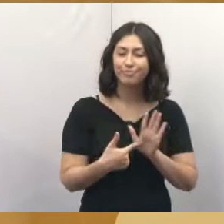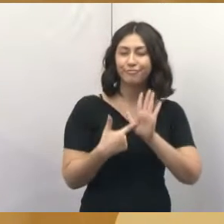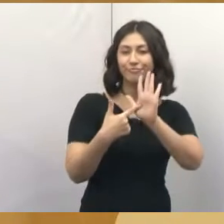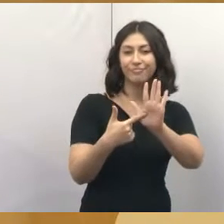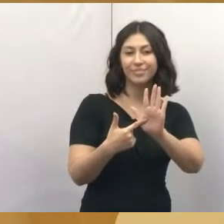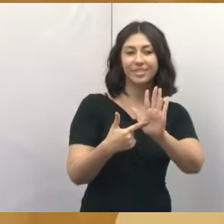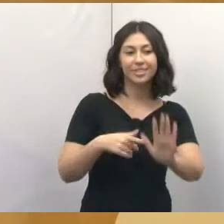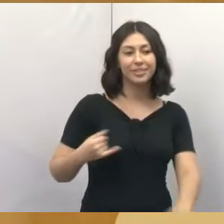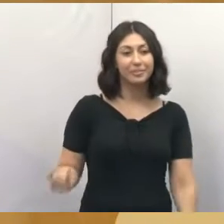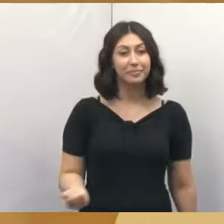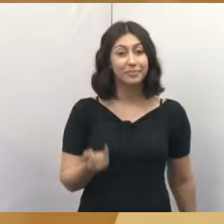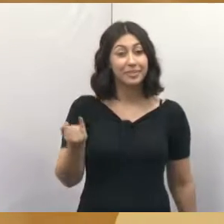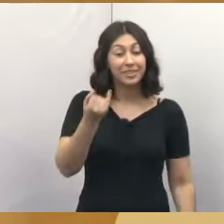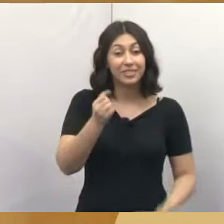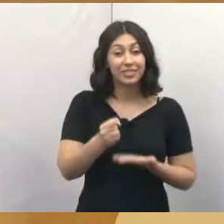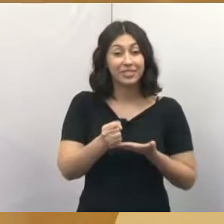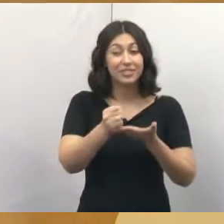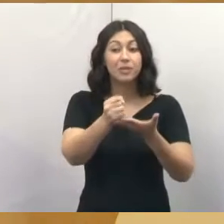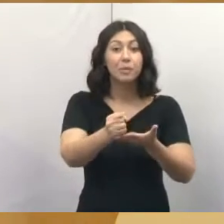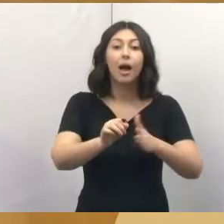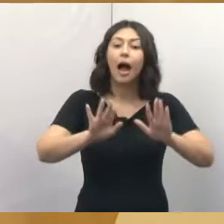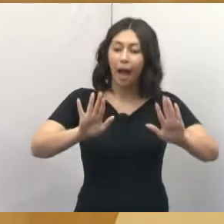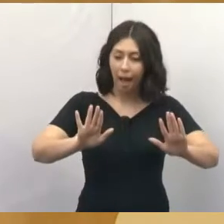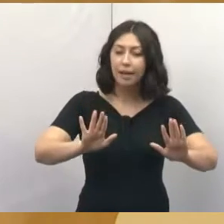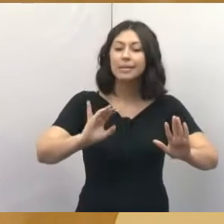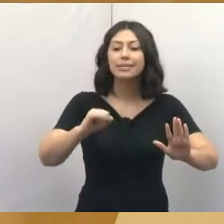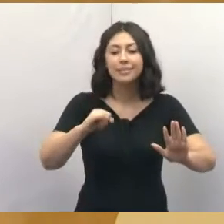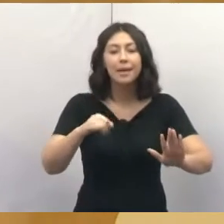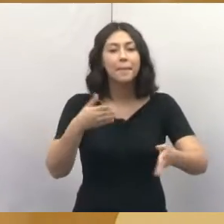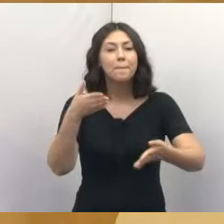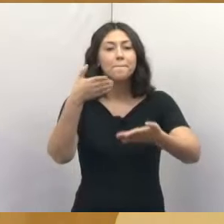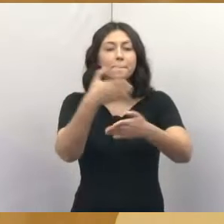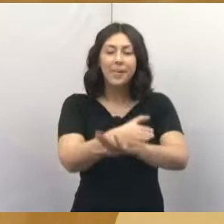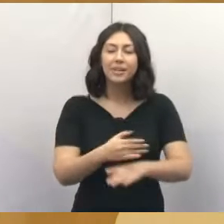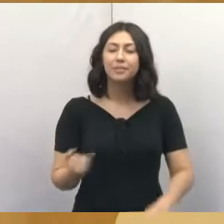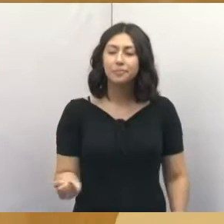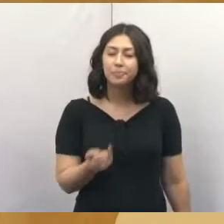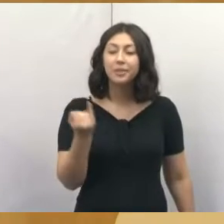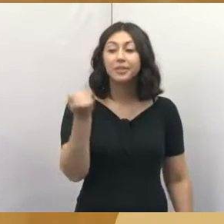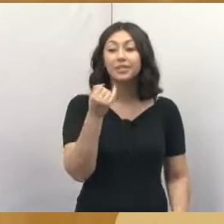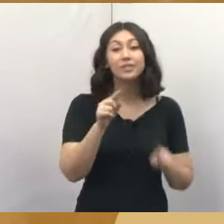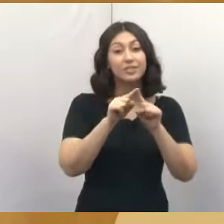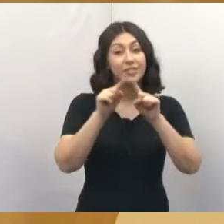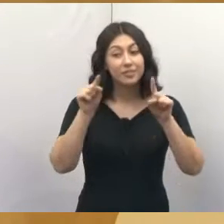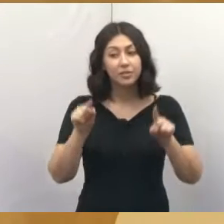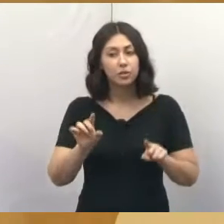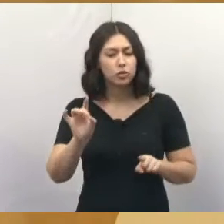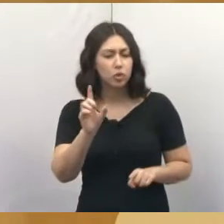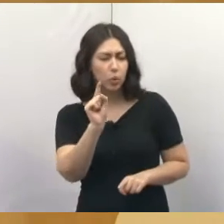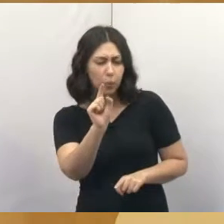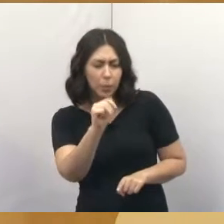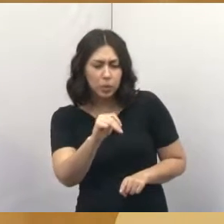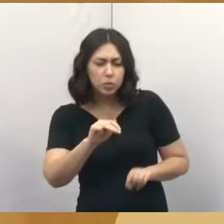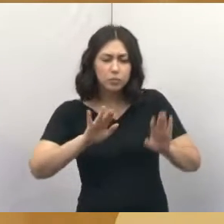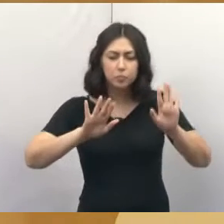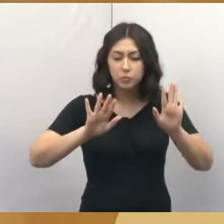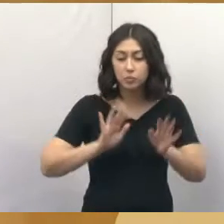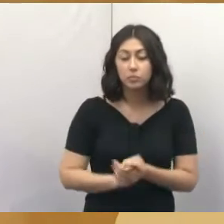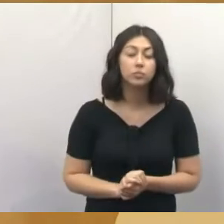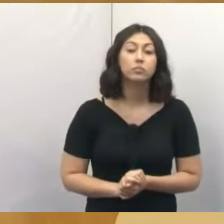destaque, é importante e valioso apoio, aí sim, a participação fundamental dos servidores, só mais um minuto, senhor